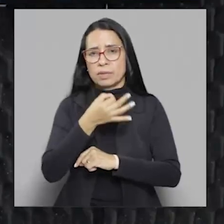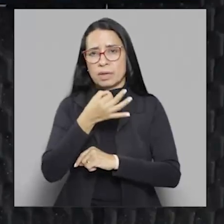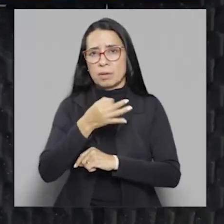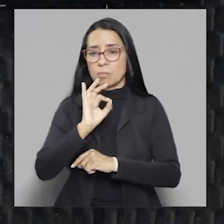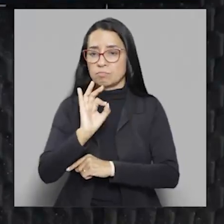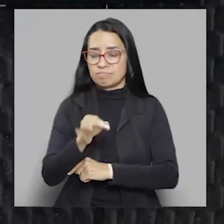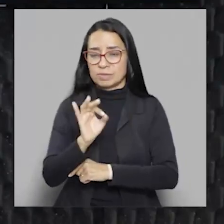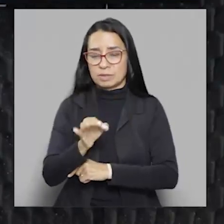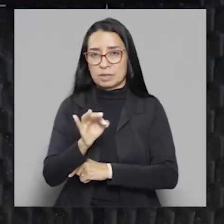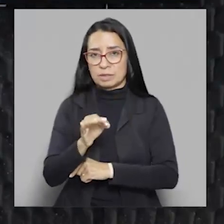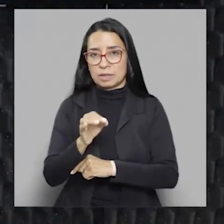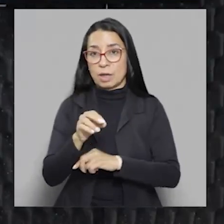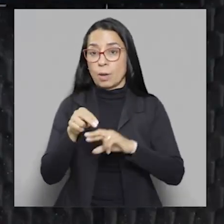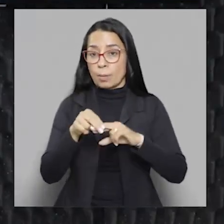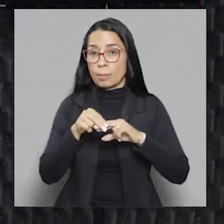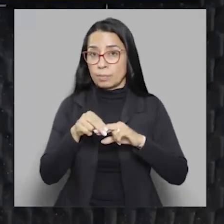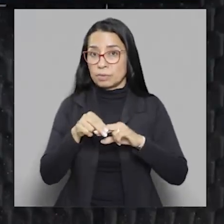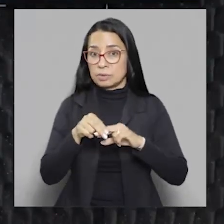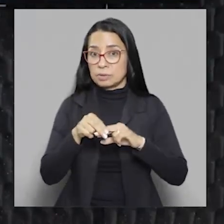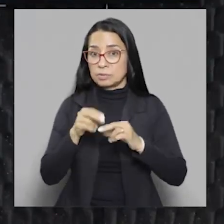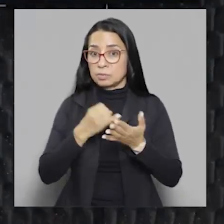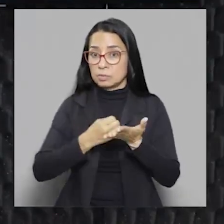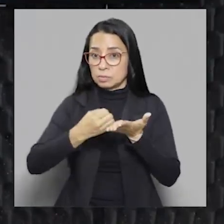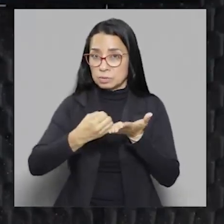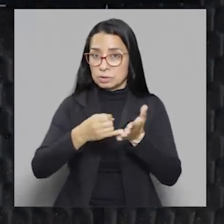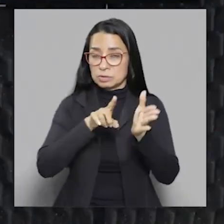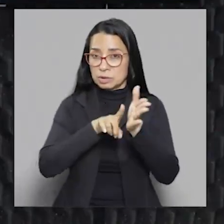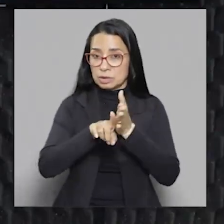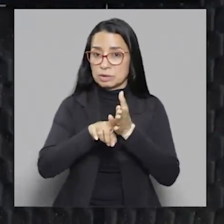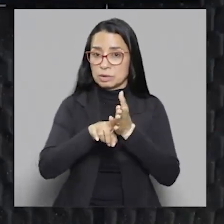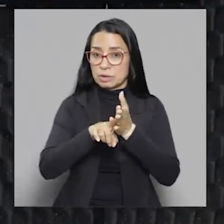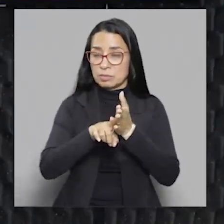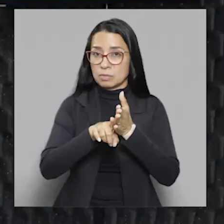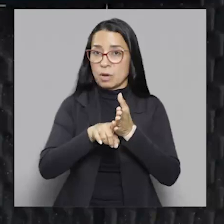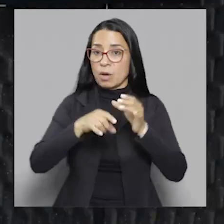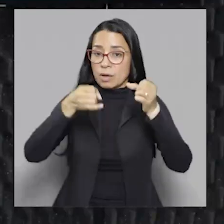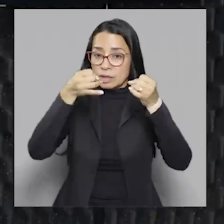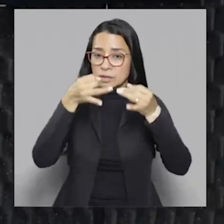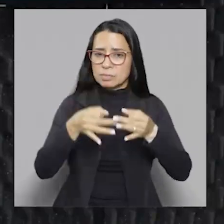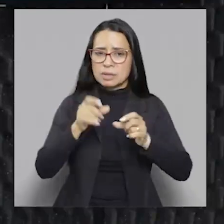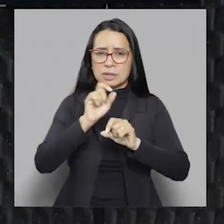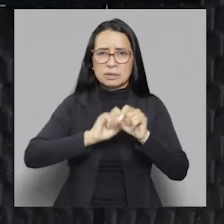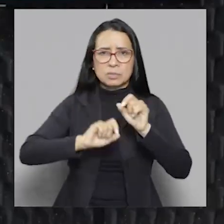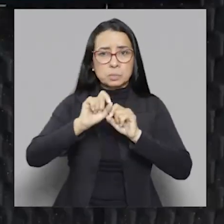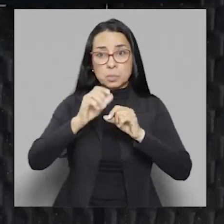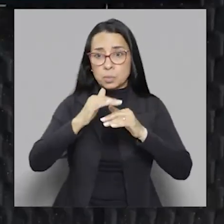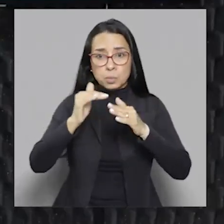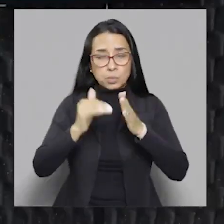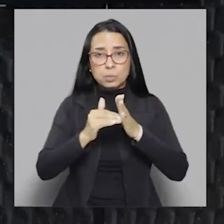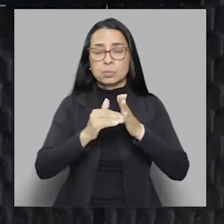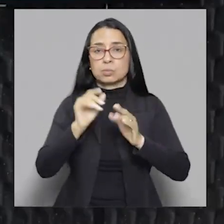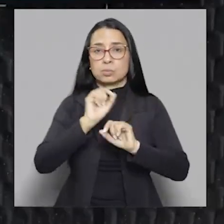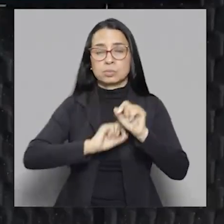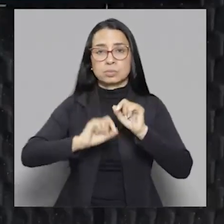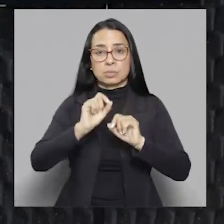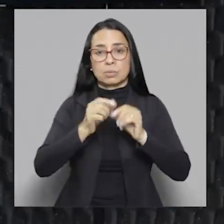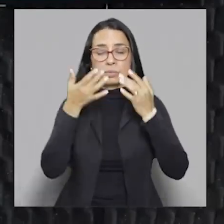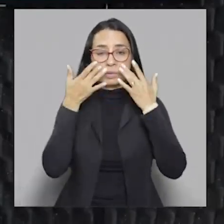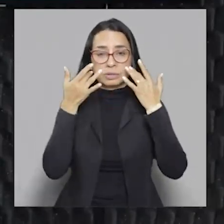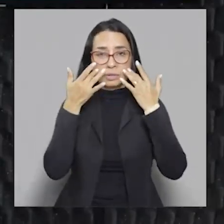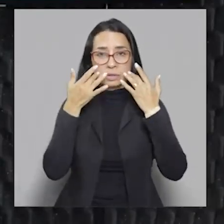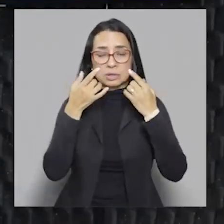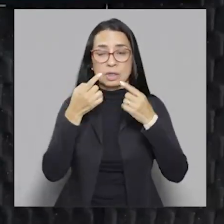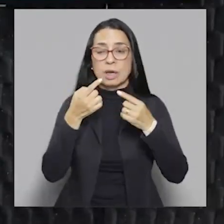isso que desde o início da questão eu estou explicando quem era Pollock, o que era o Action Paint, por que o Vic Muniz tem liberdade